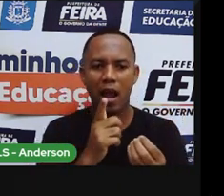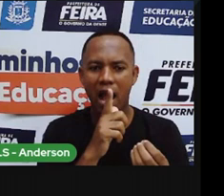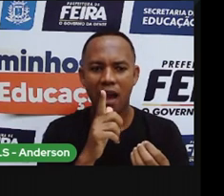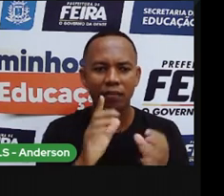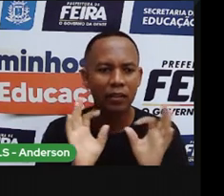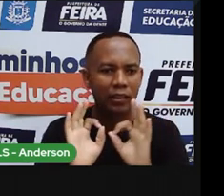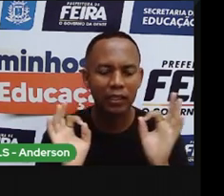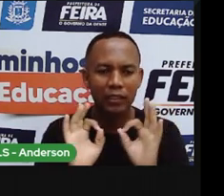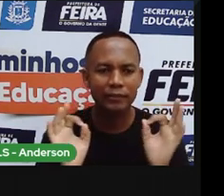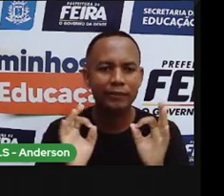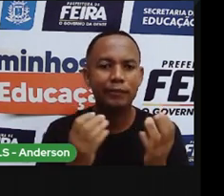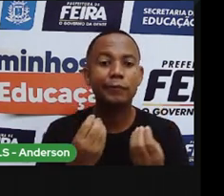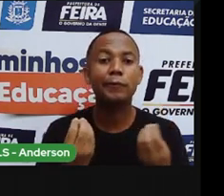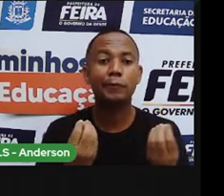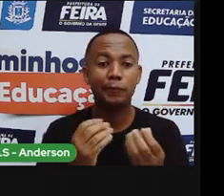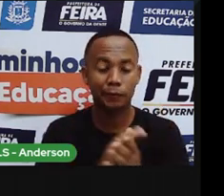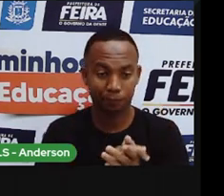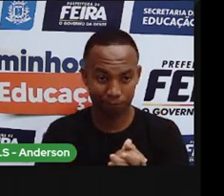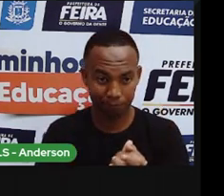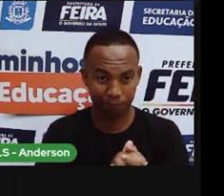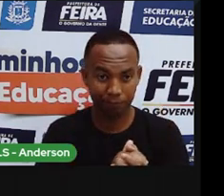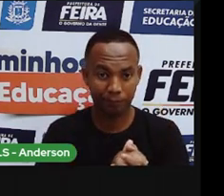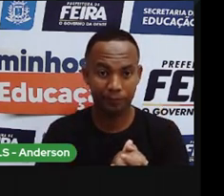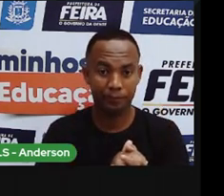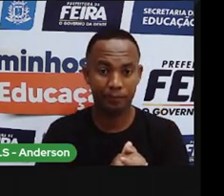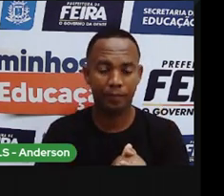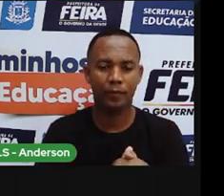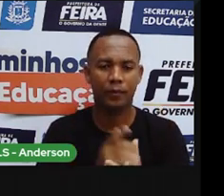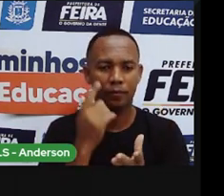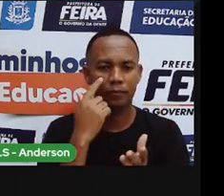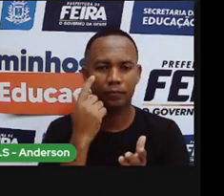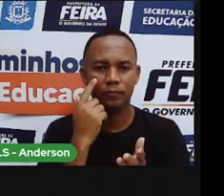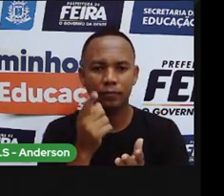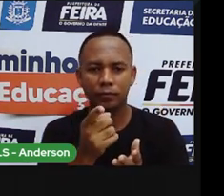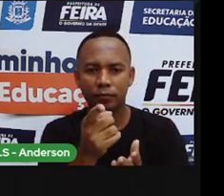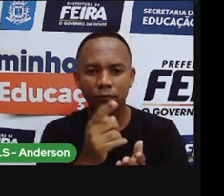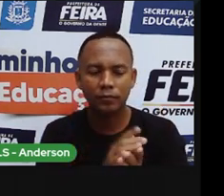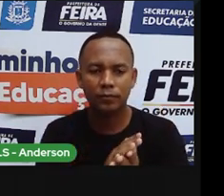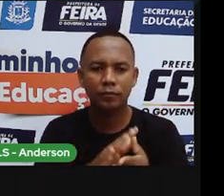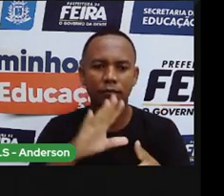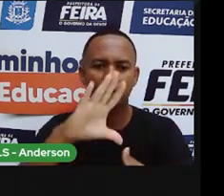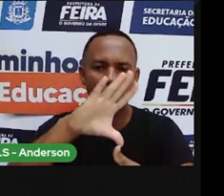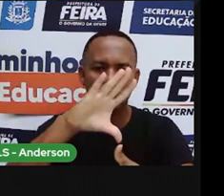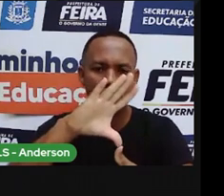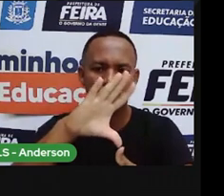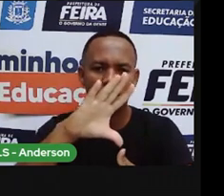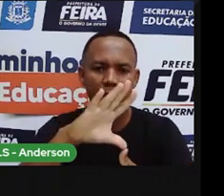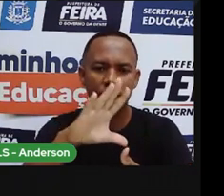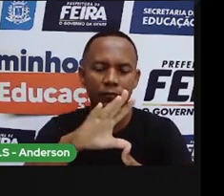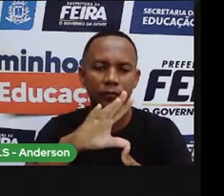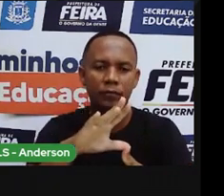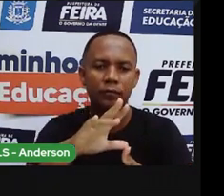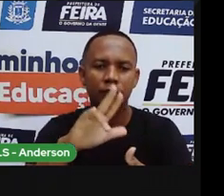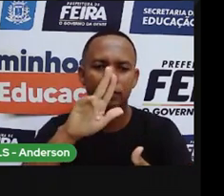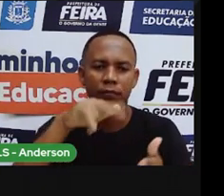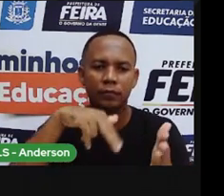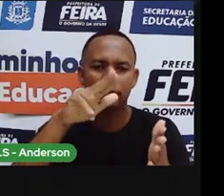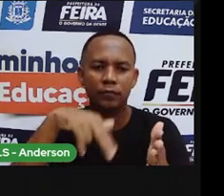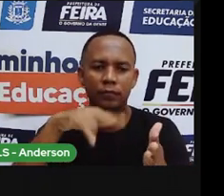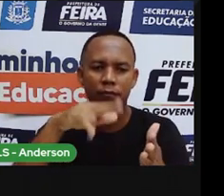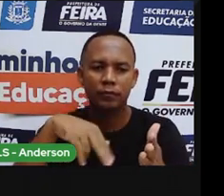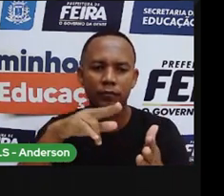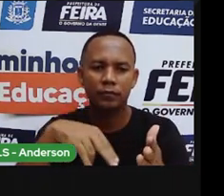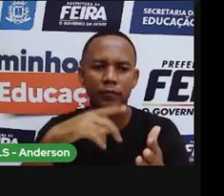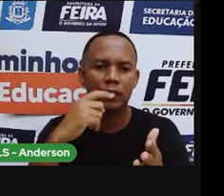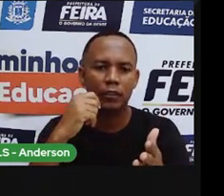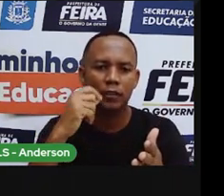Eu não quero estar aqui para ver. Bom, pinte o mapa do planeta Terra usando lápis marrom para a parte